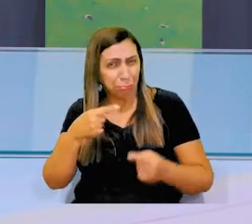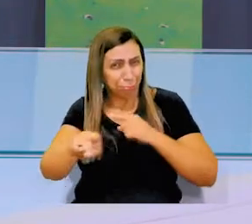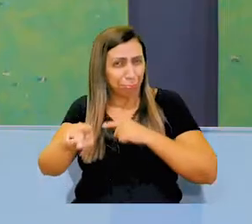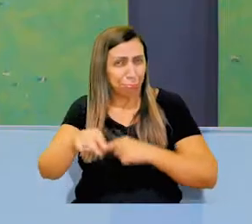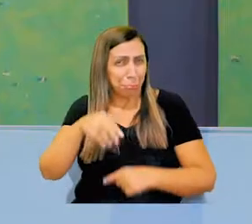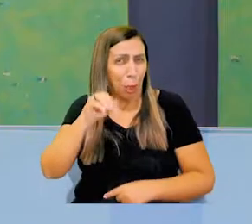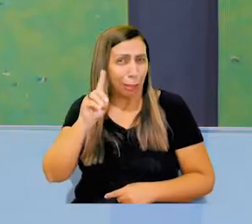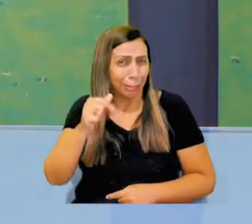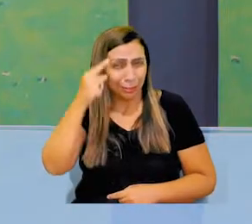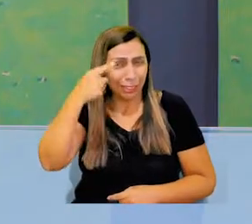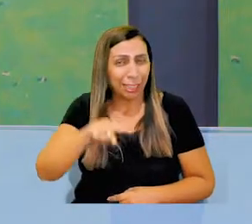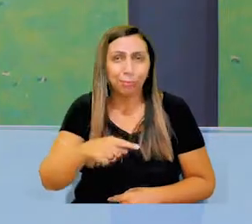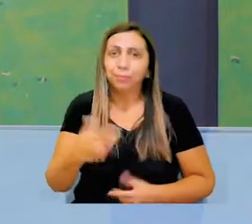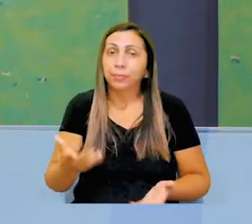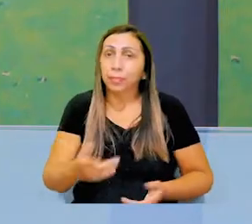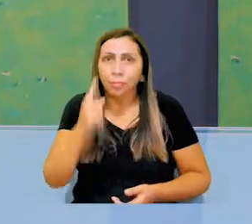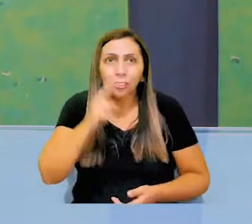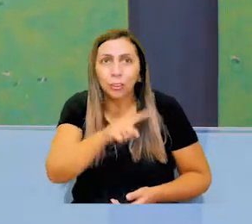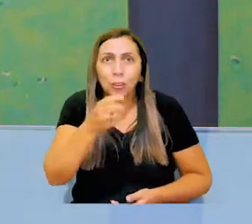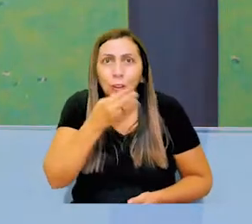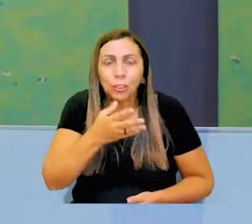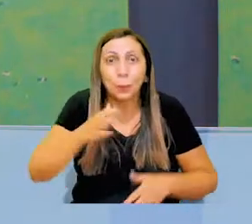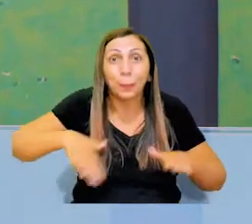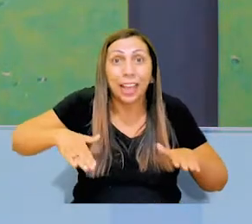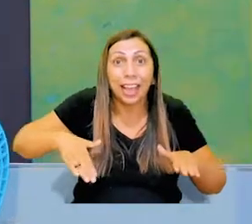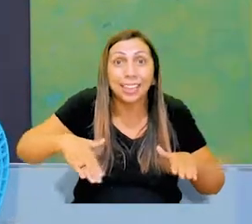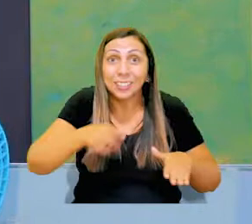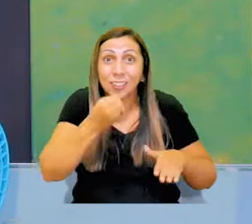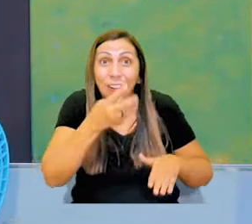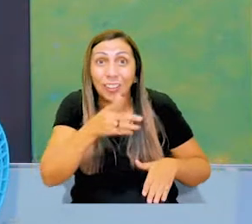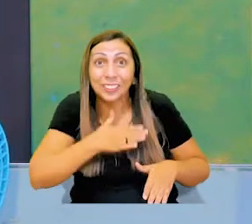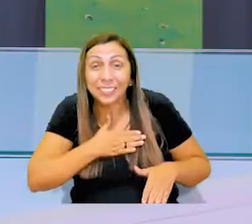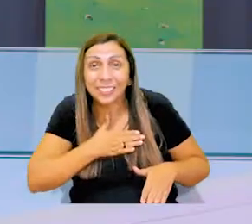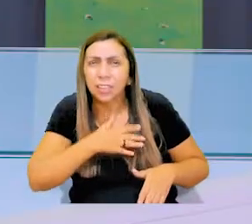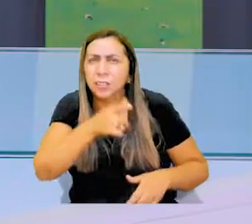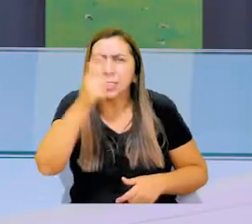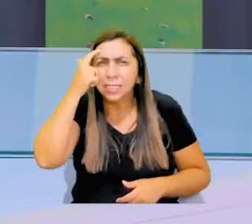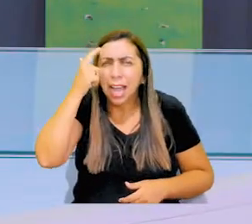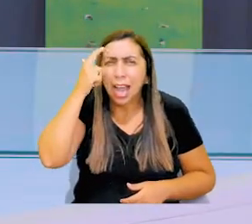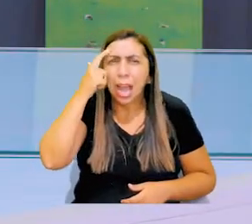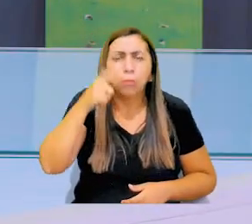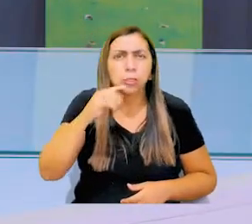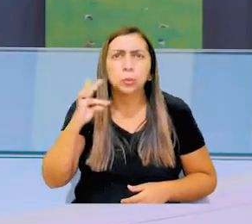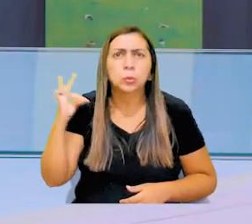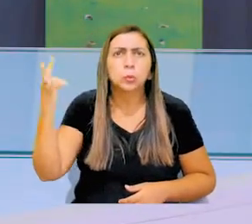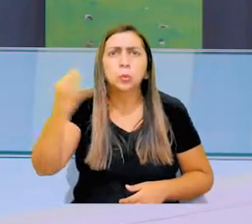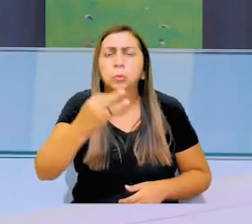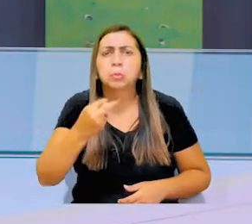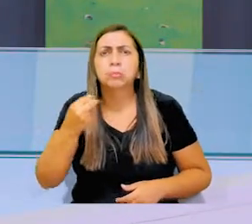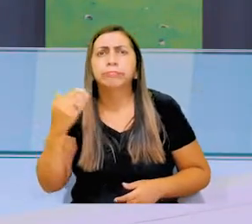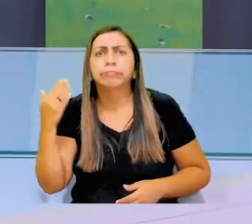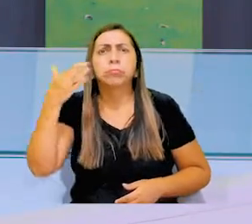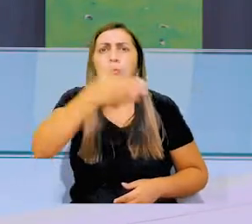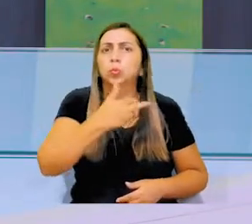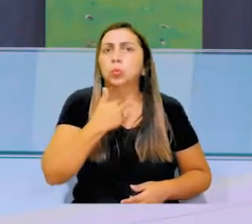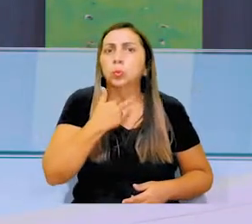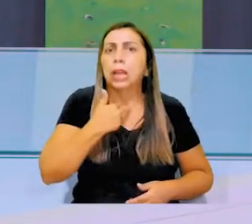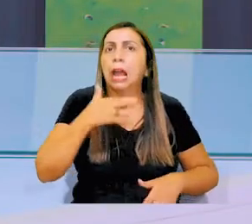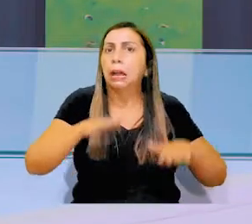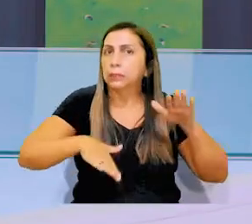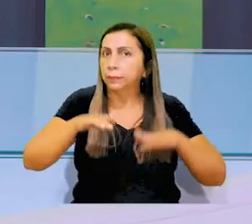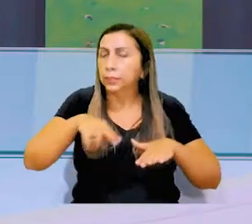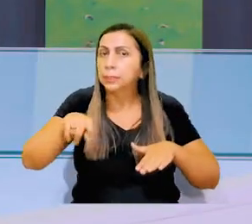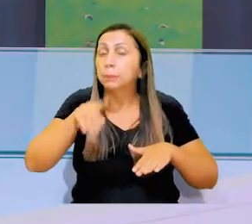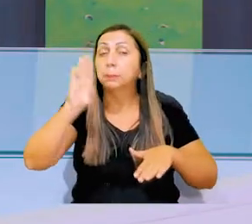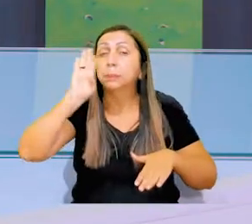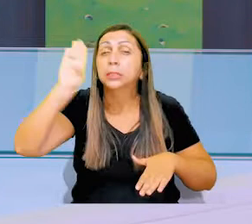moda. Opa! Negada, vocês gostam de praia? Gosta, não gosta? E vocês sabiam que nem todo mundo consegue chegar lá na